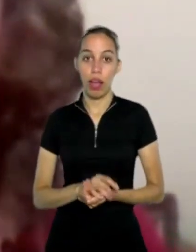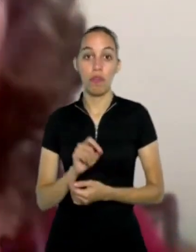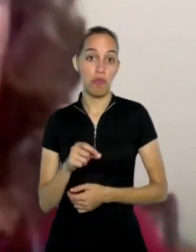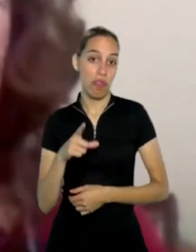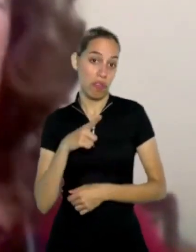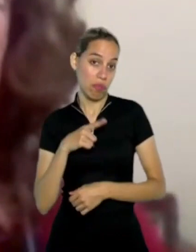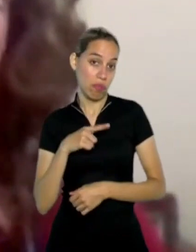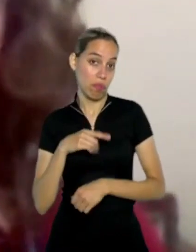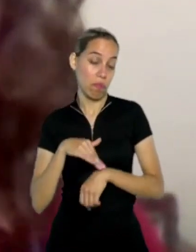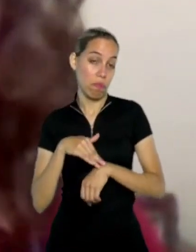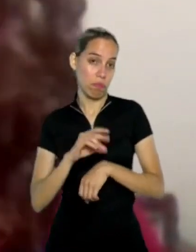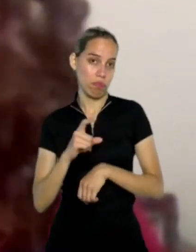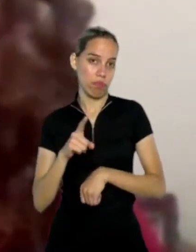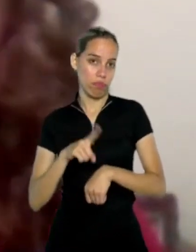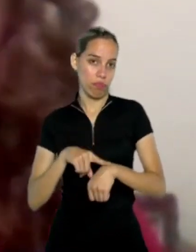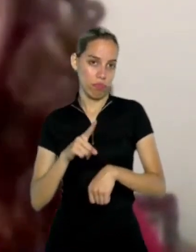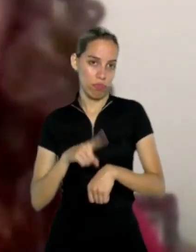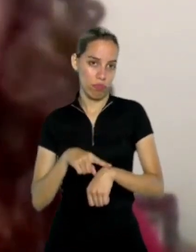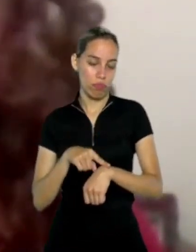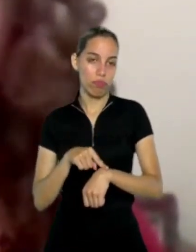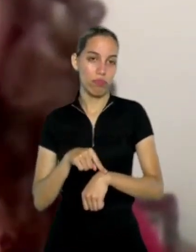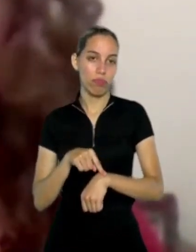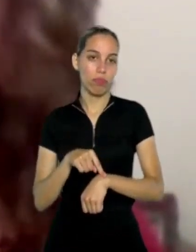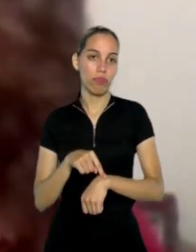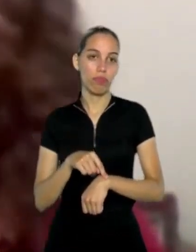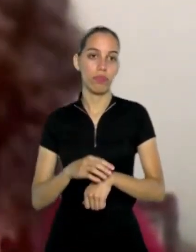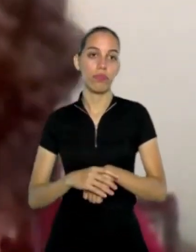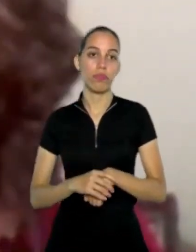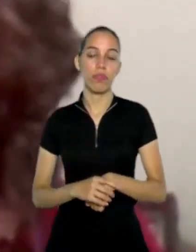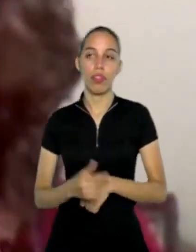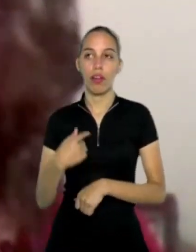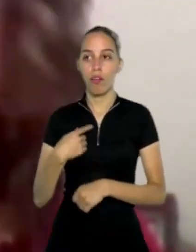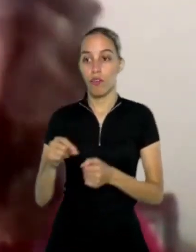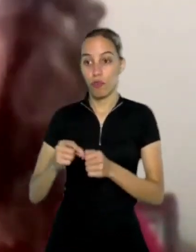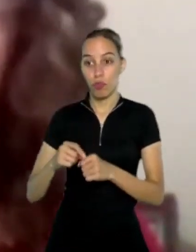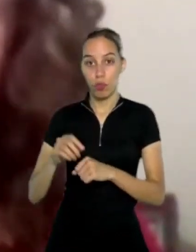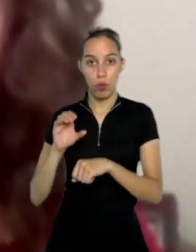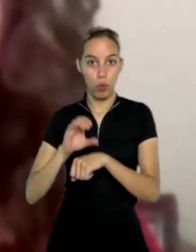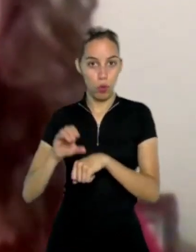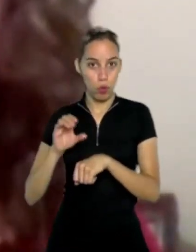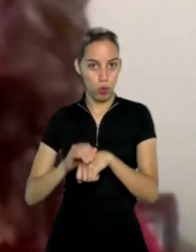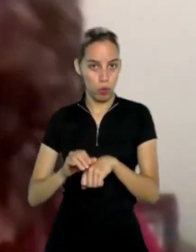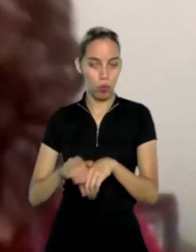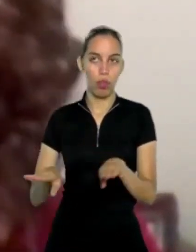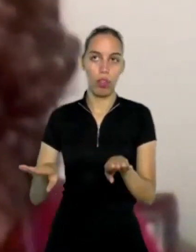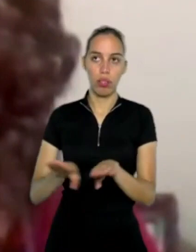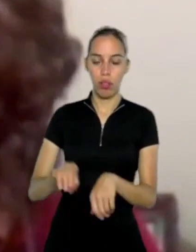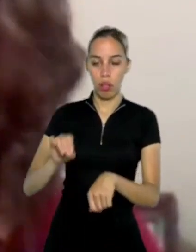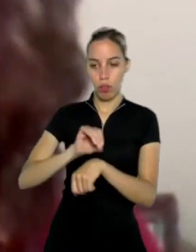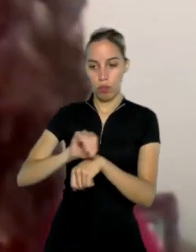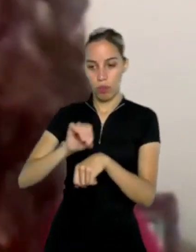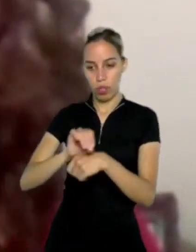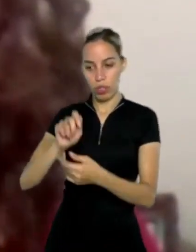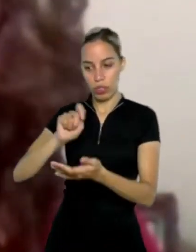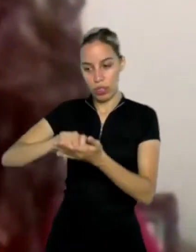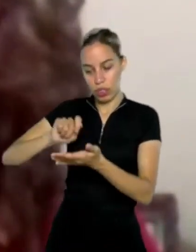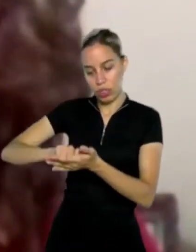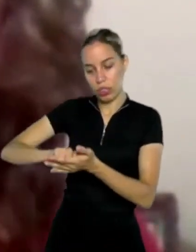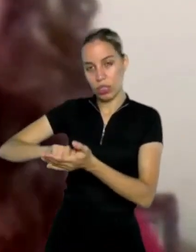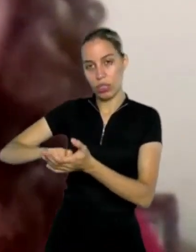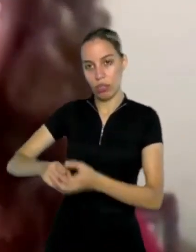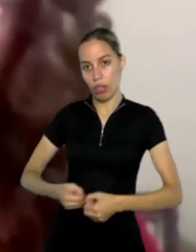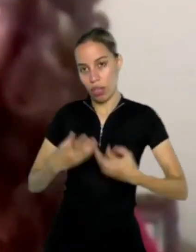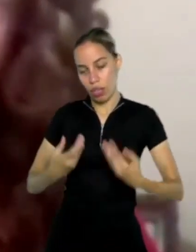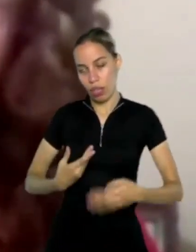né? Eu participei de muito curso, eu comecei a fazer oficina de escrita criativa, oficina de